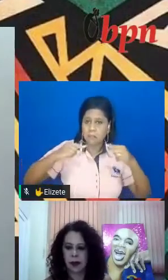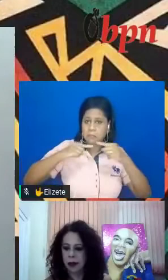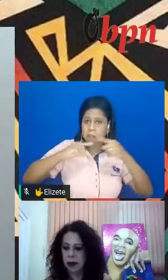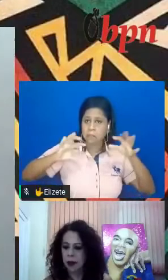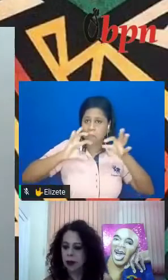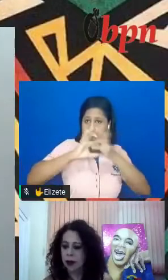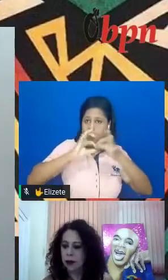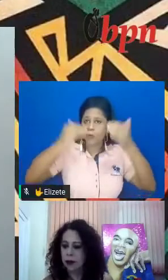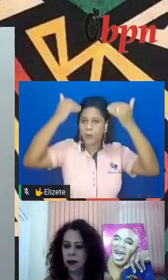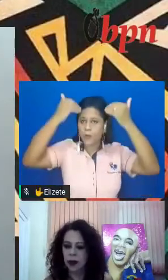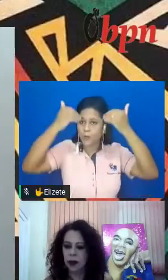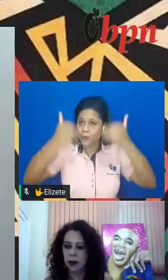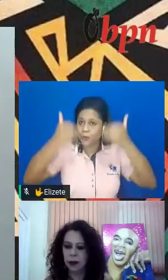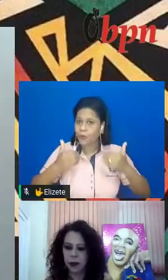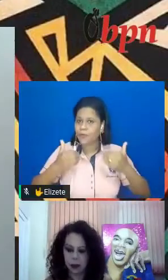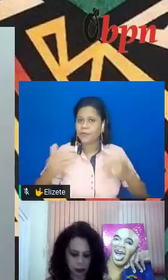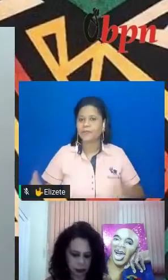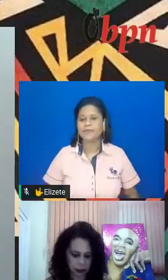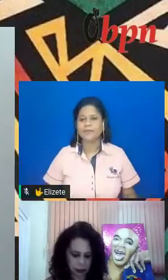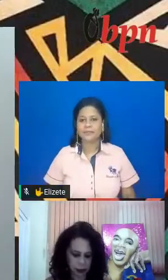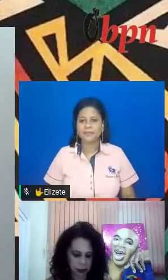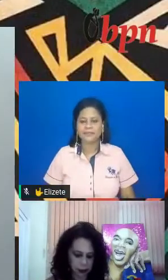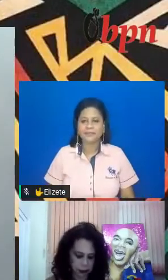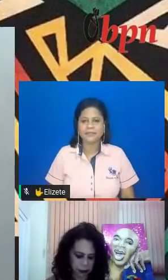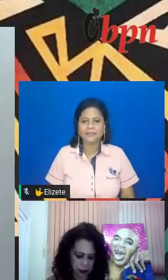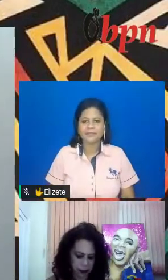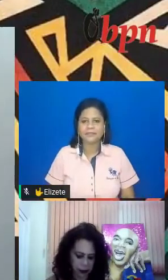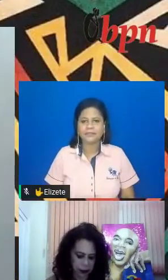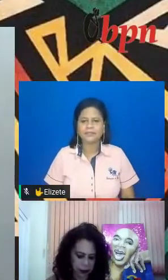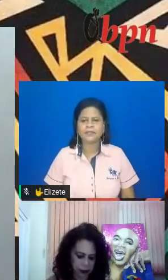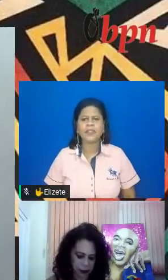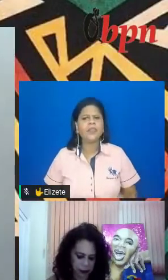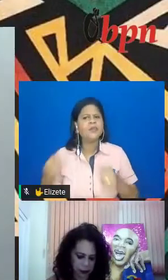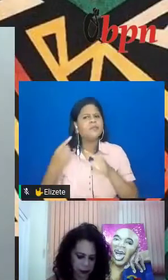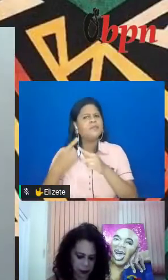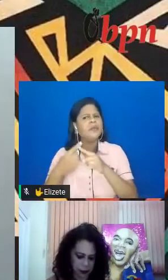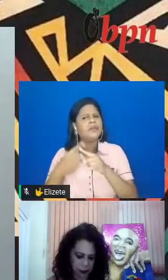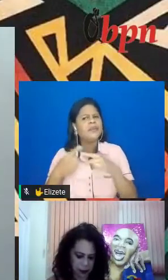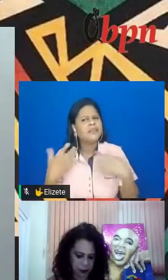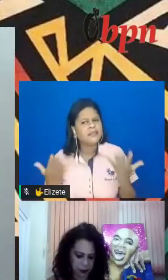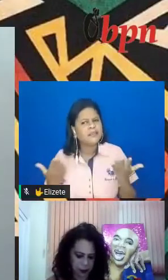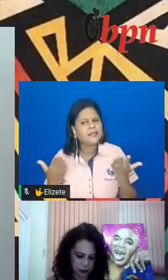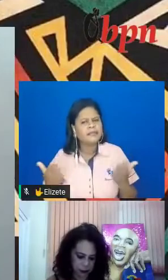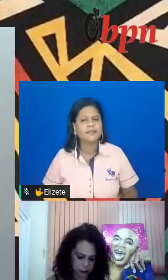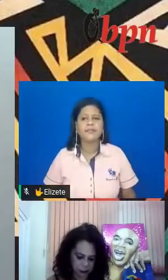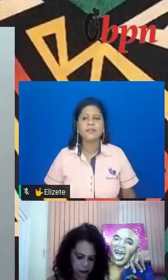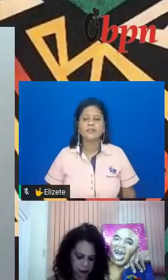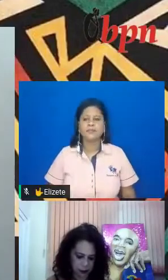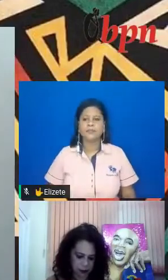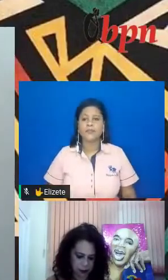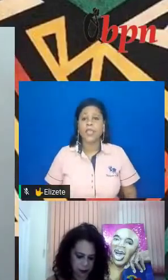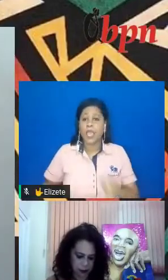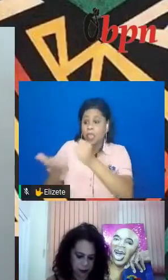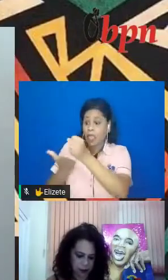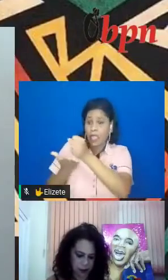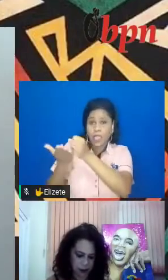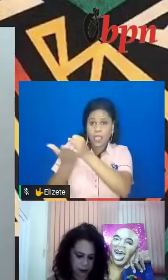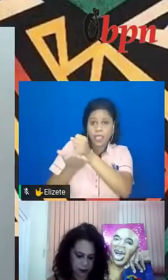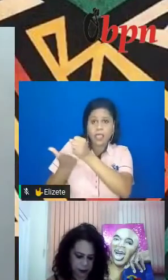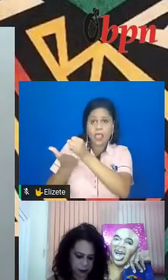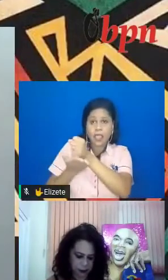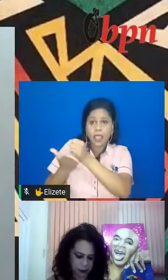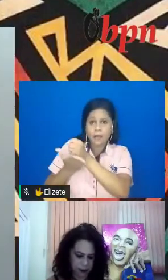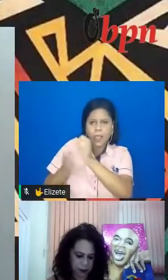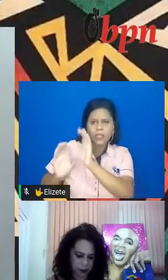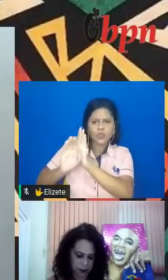o corpo. Por quê? Porque o fundamento desse conceito,